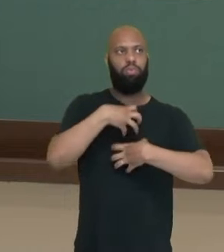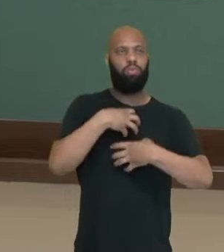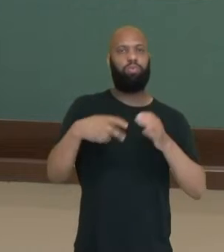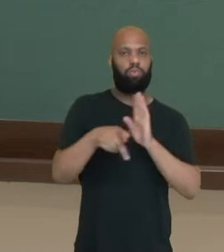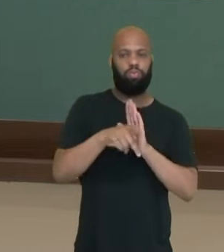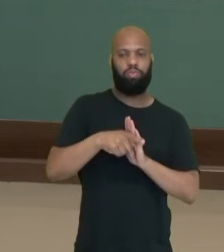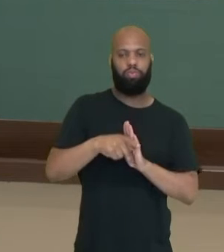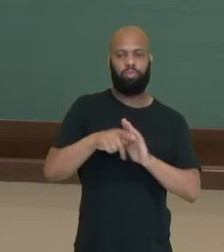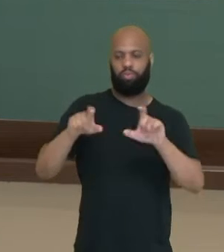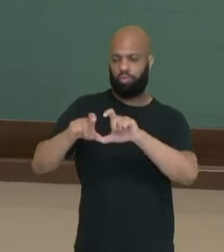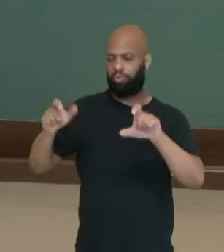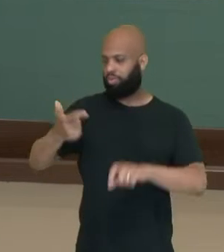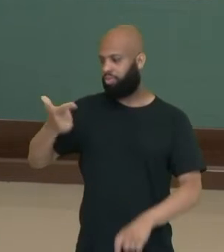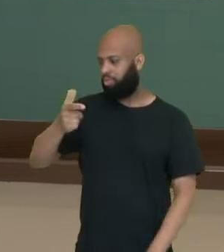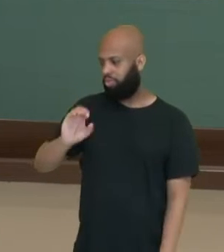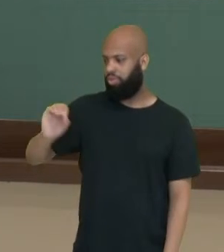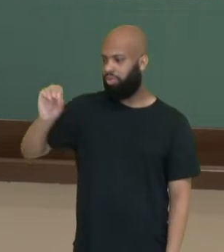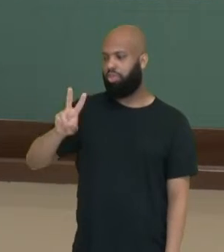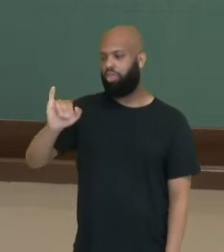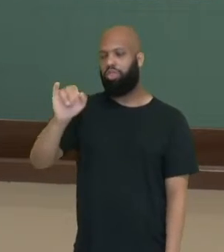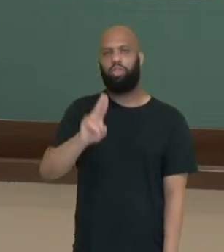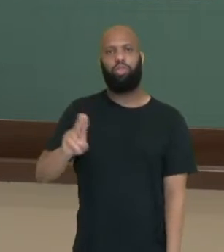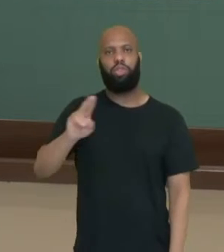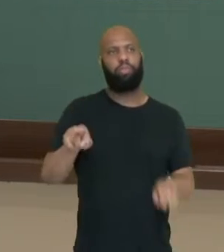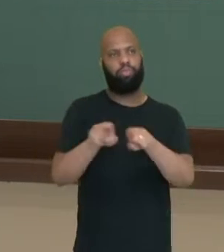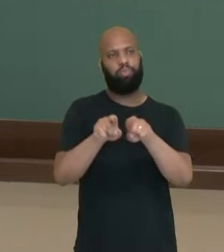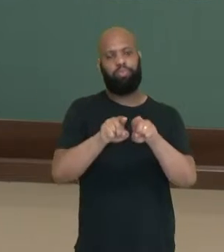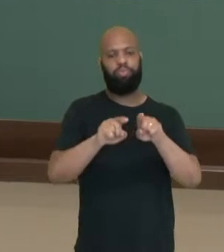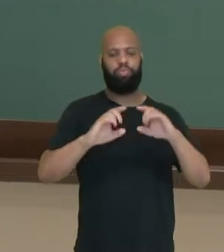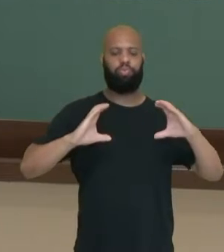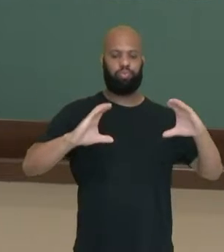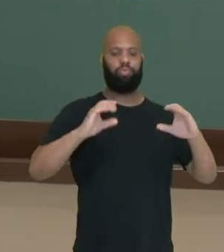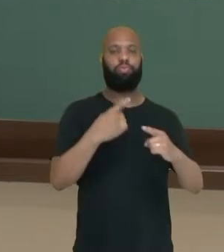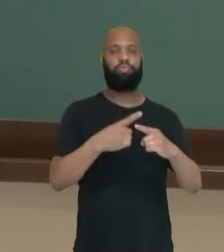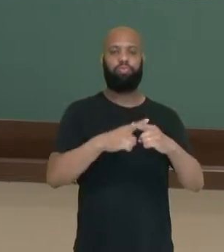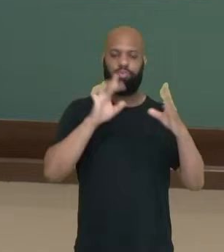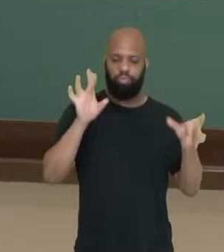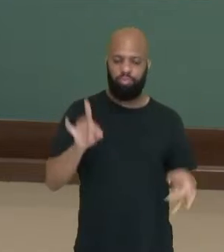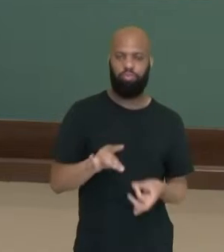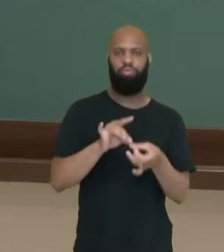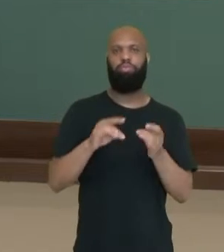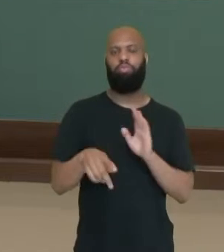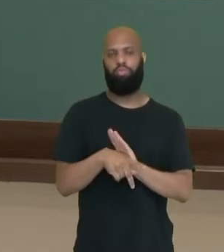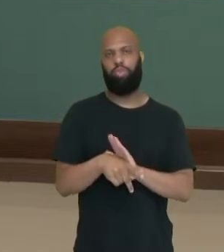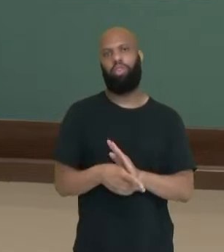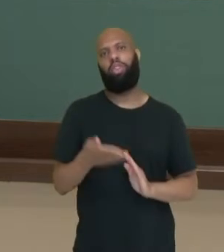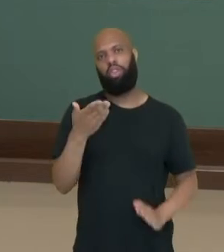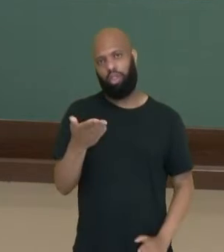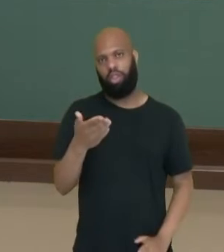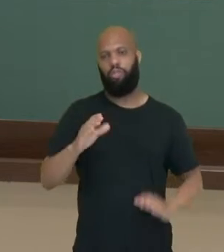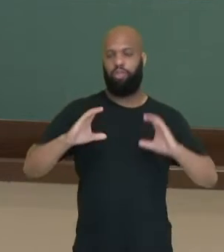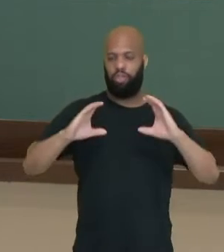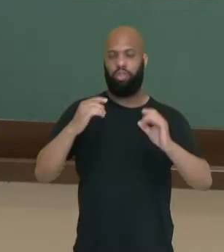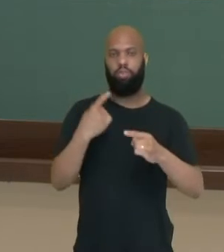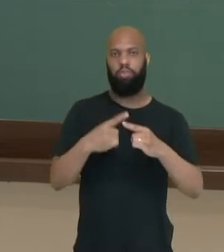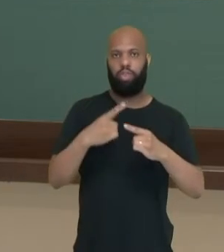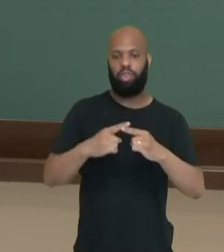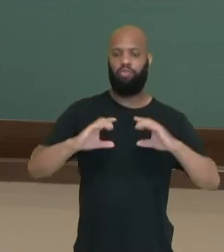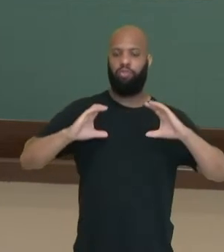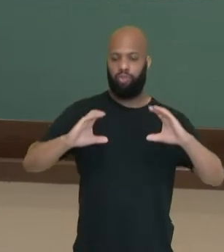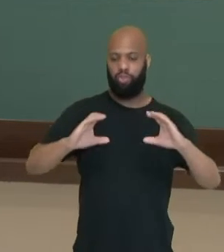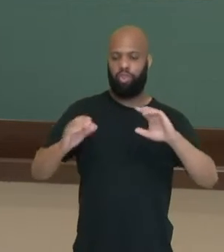equação do segundo grau, vamos utilizar na função, porque é uma situação específica da função, né? A função vira equação,